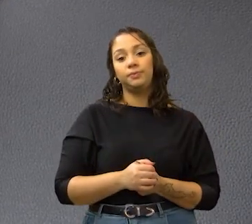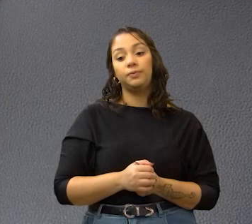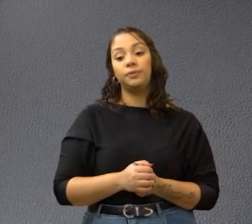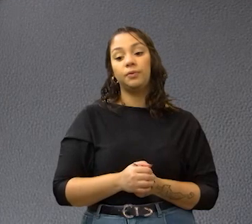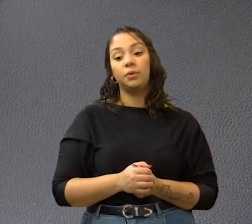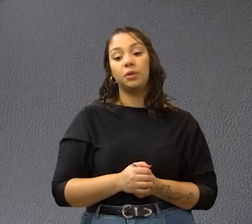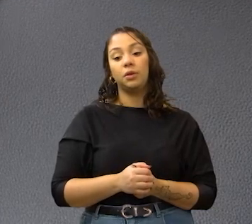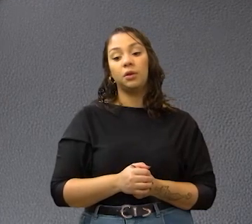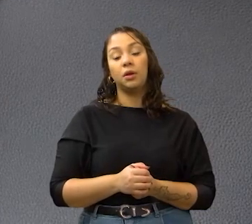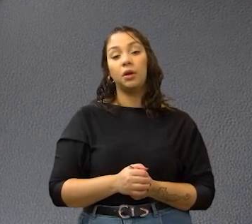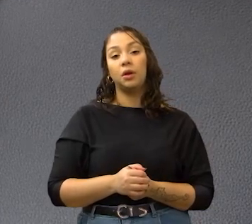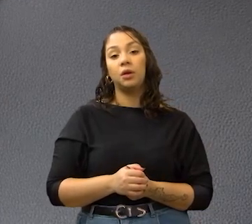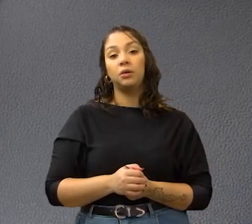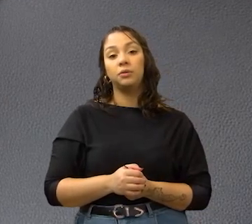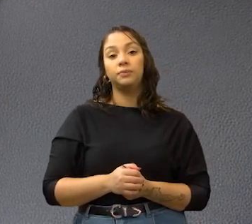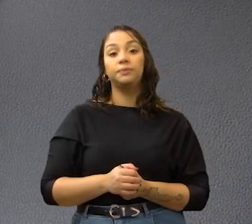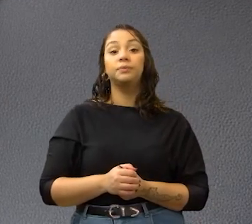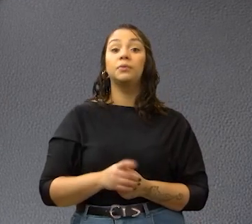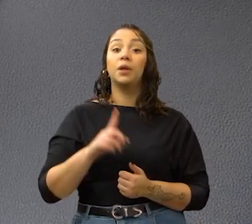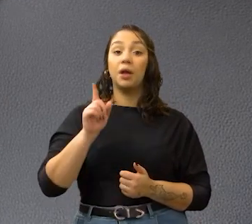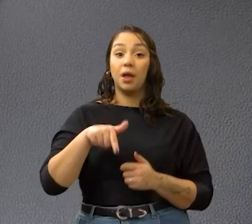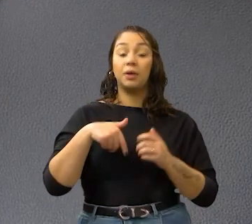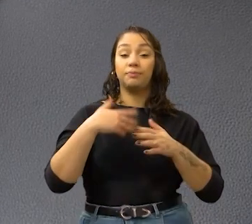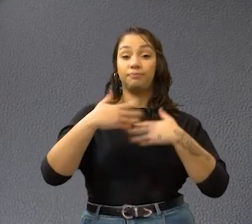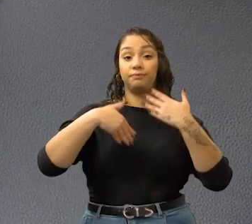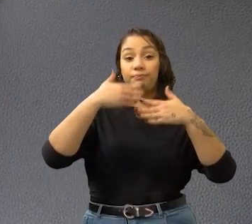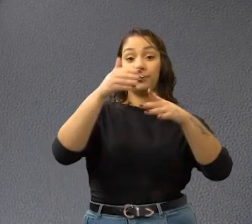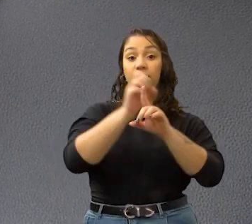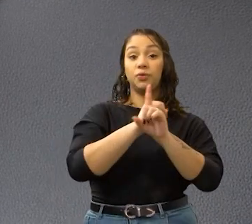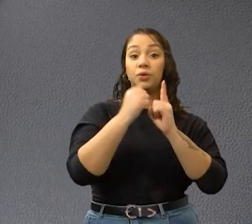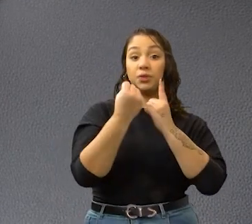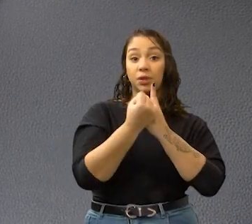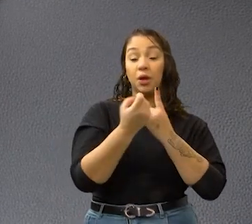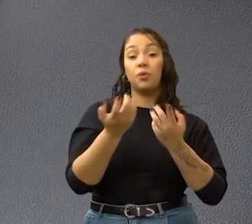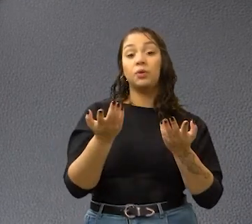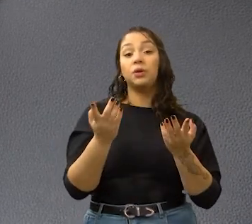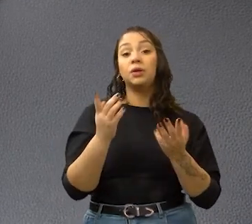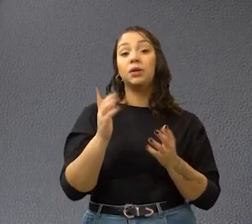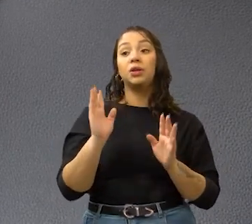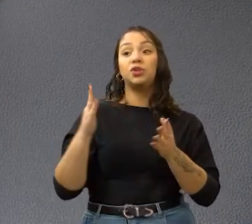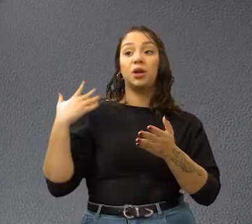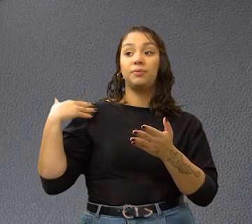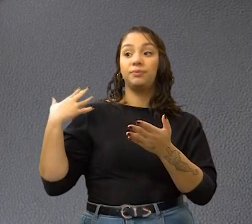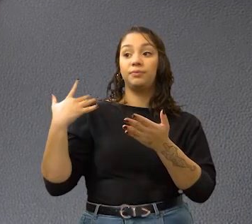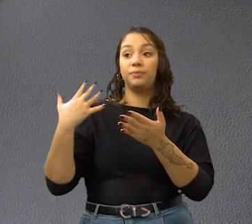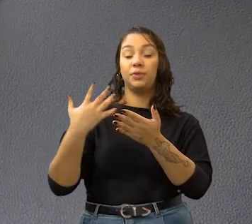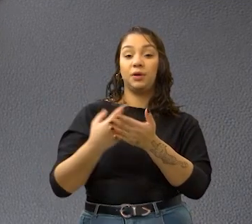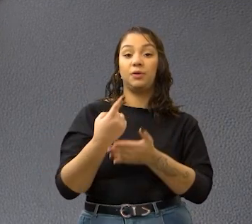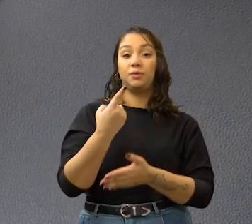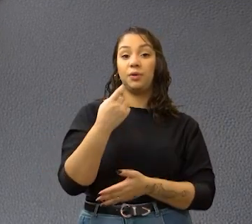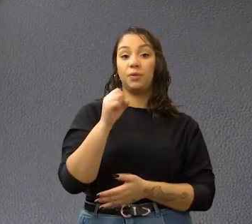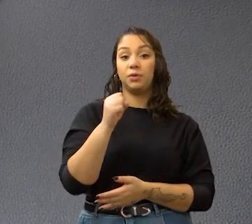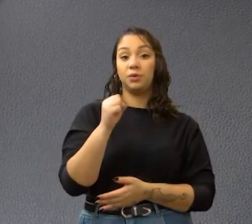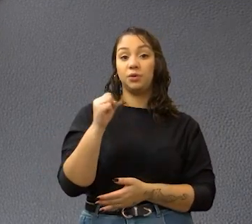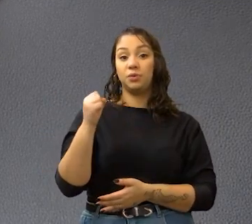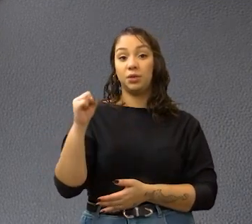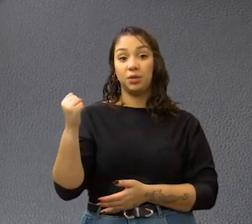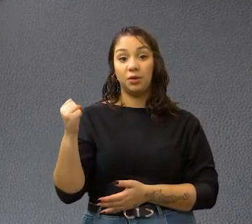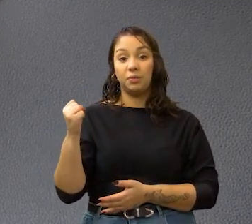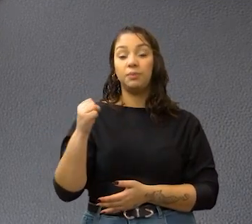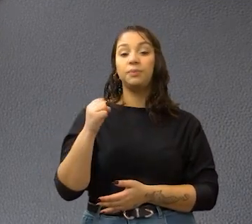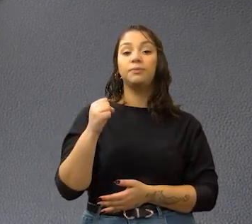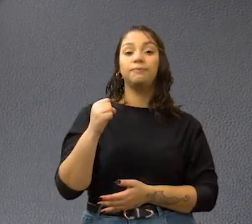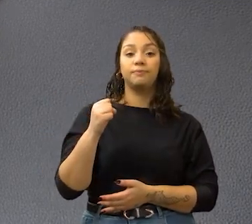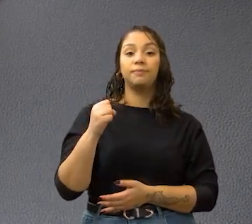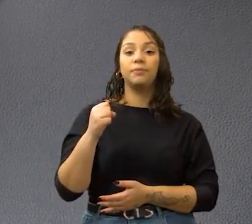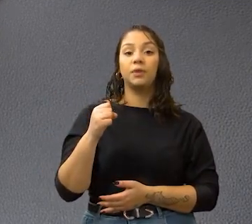É simplesmente não, né? Mas ele é uma construção social que vem desde